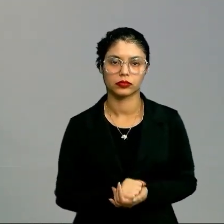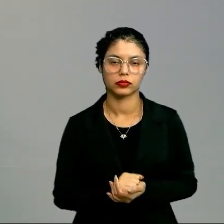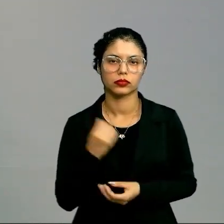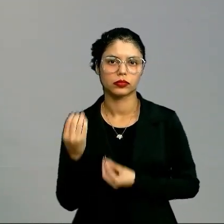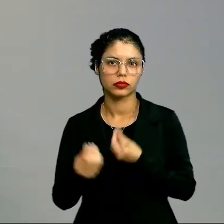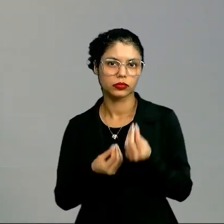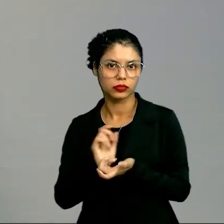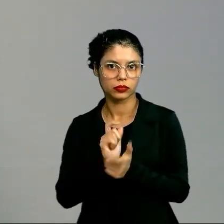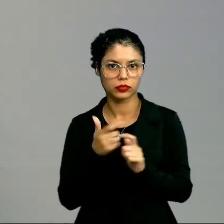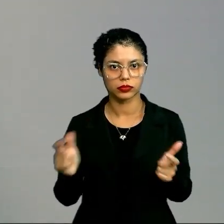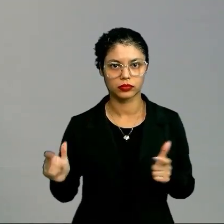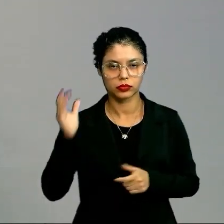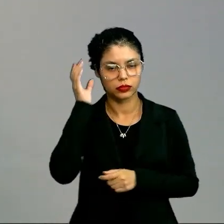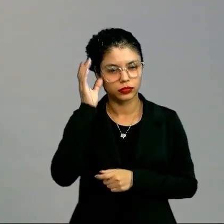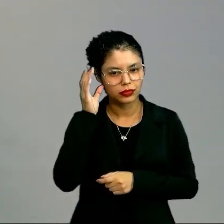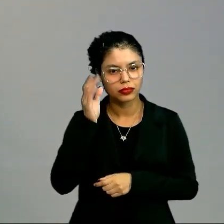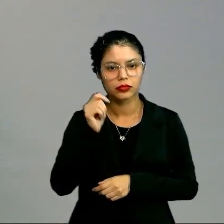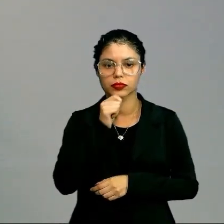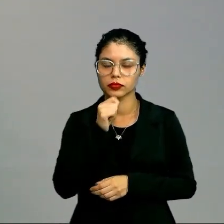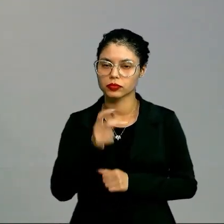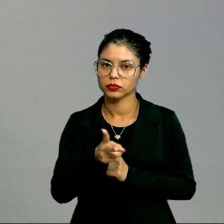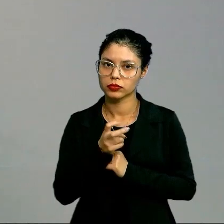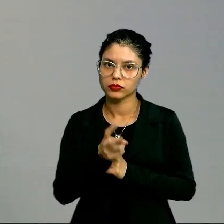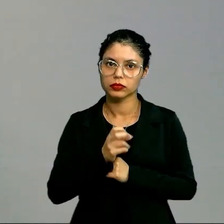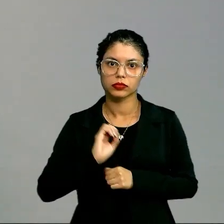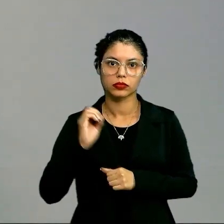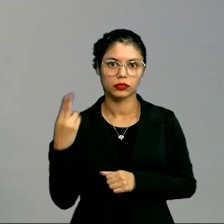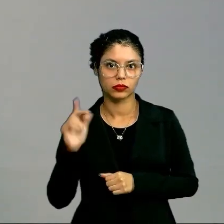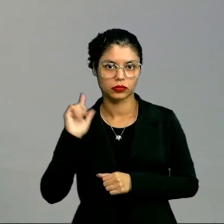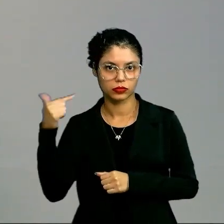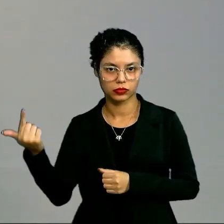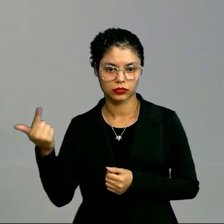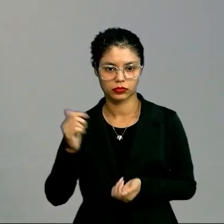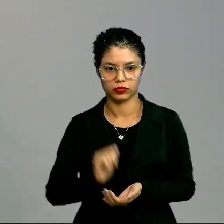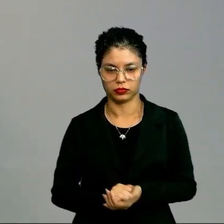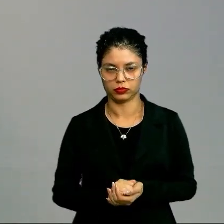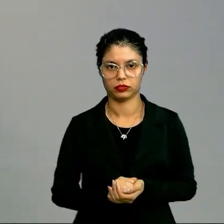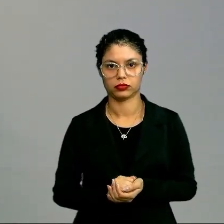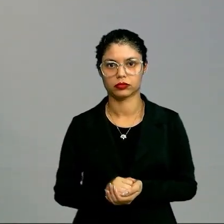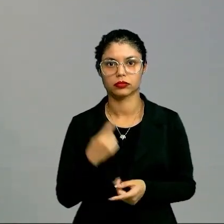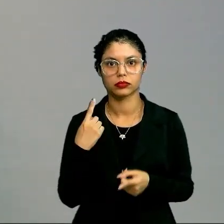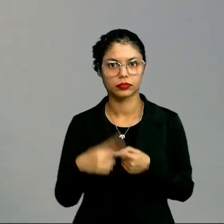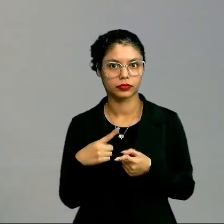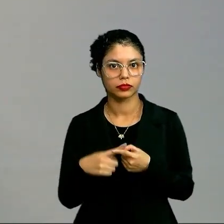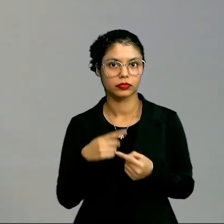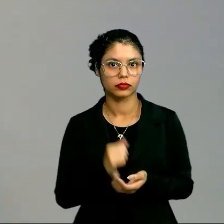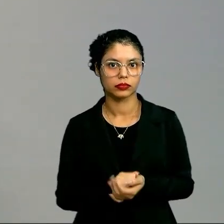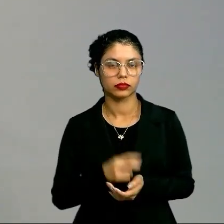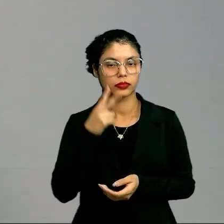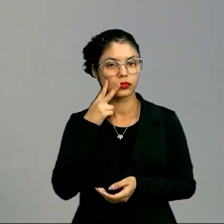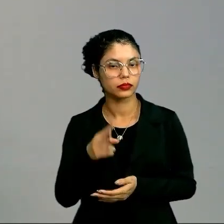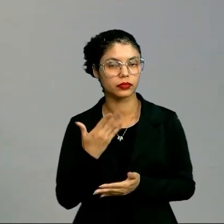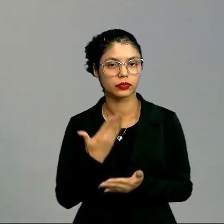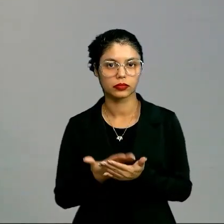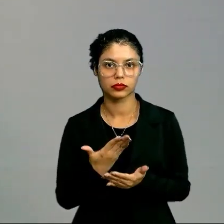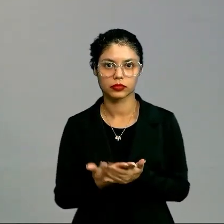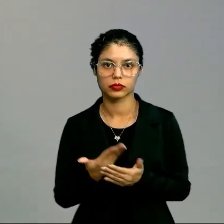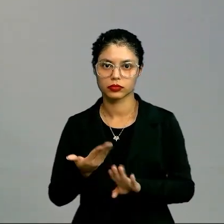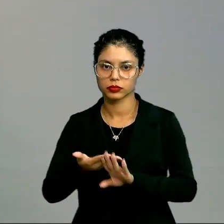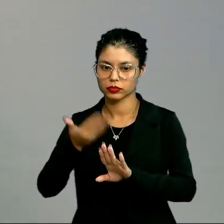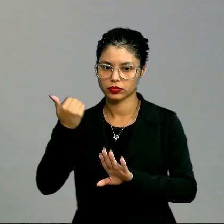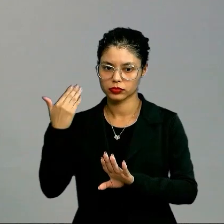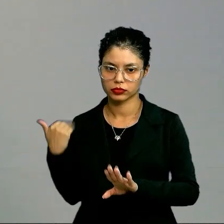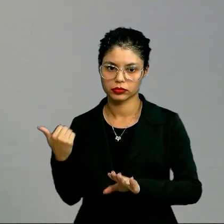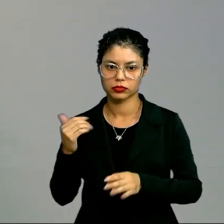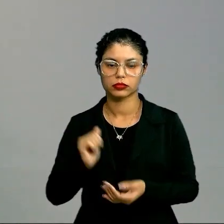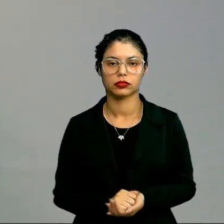que eu aumento essa concentração? Consumindo o outro lado. Ah, por quê? Nós vimos na aula passada que o reagente ele